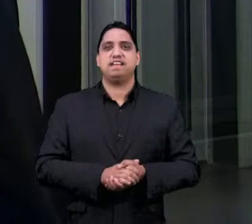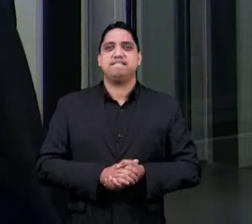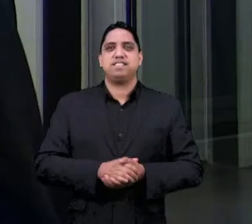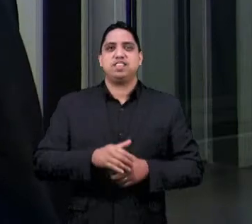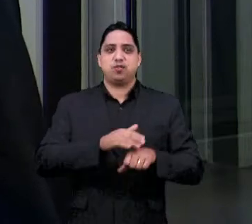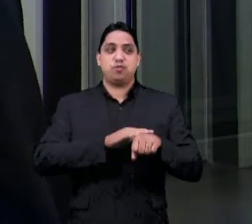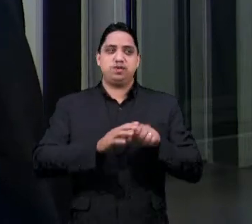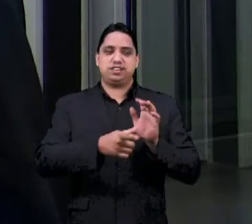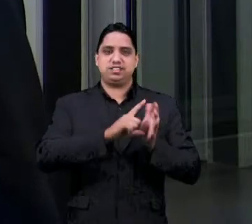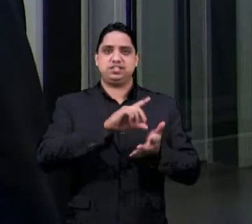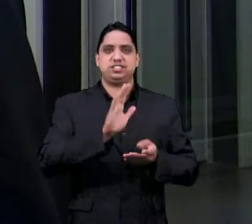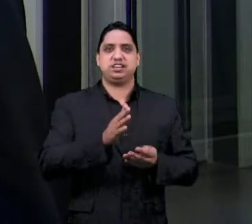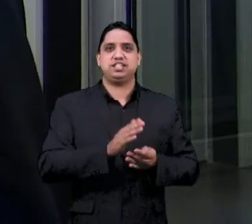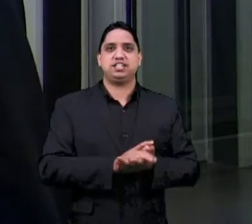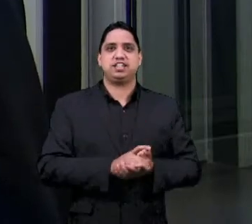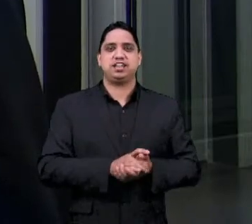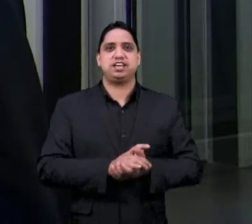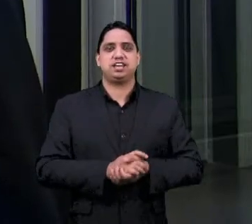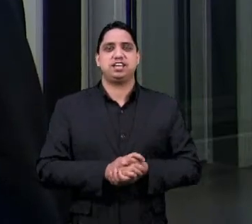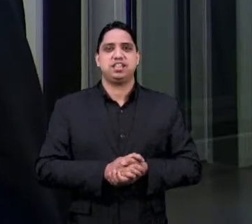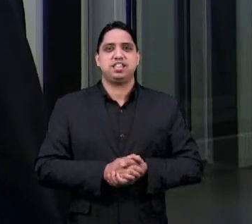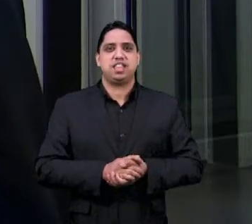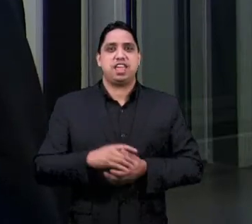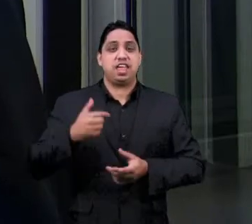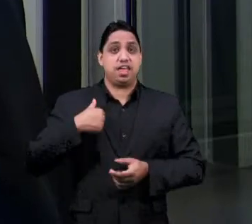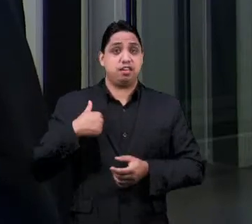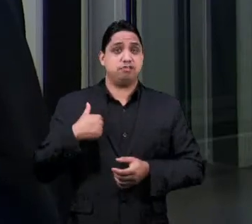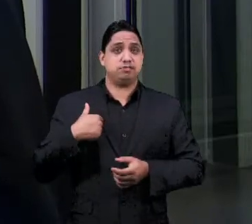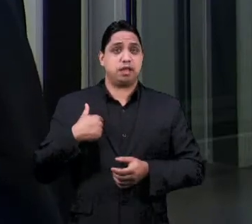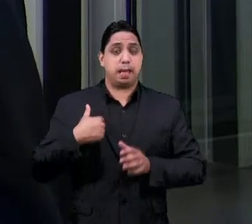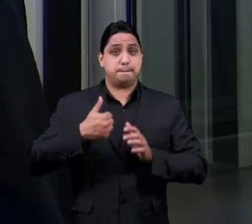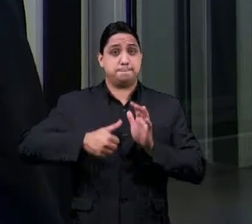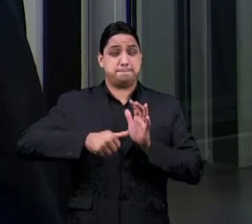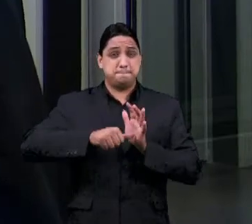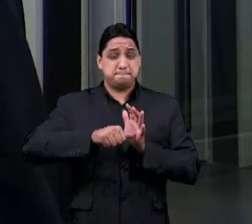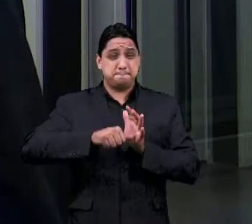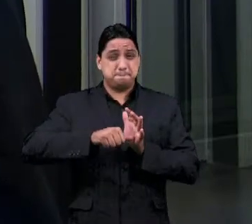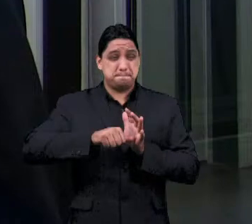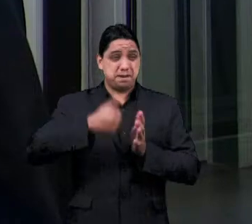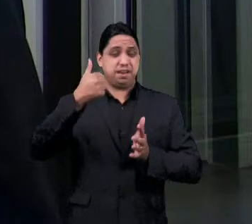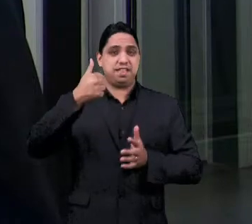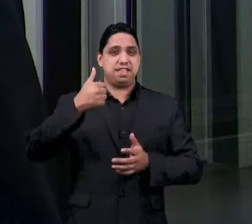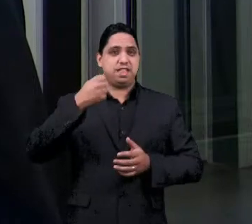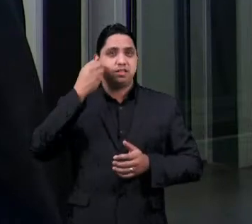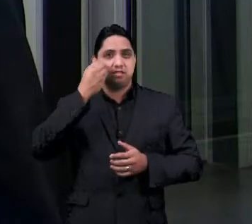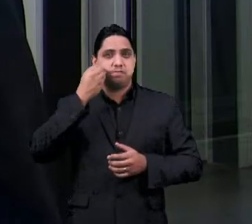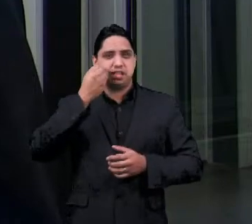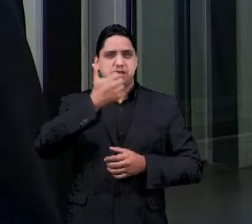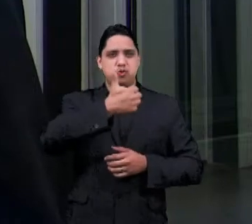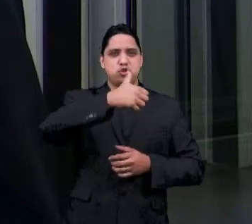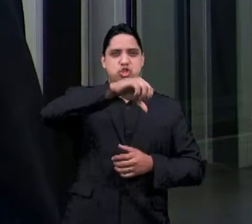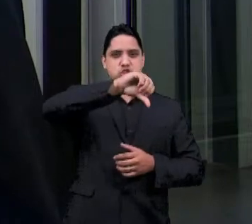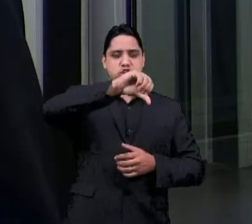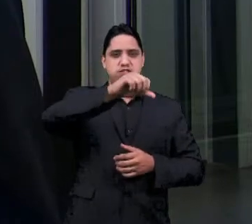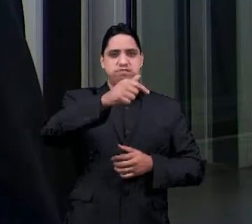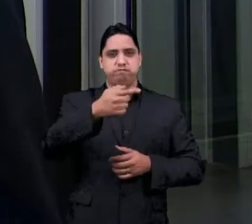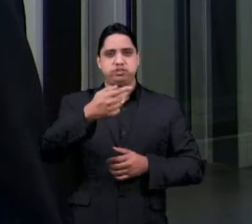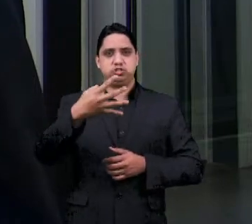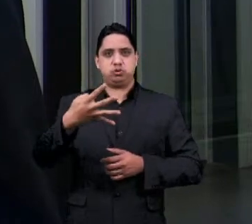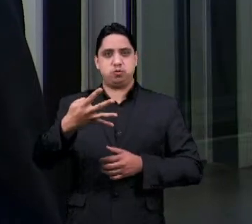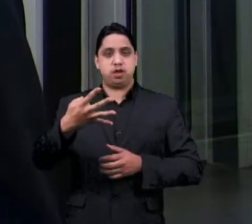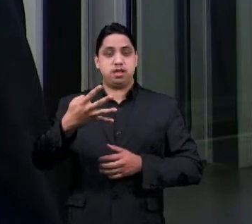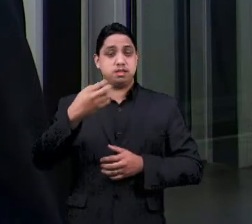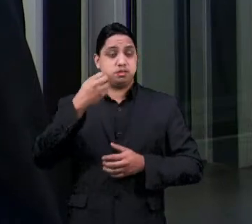conversado antes, eu tive a primeira experiência com a palavra em 1974, um professor